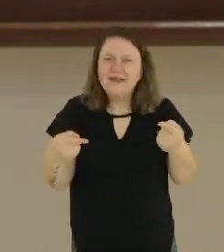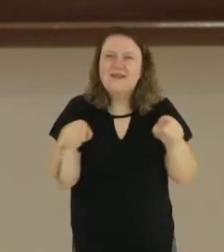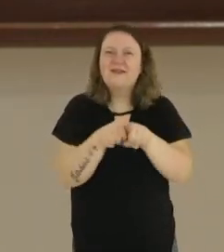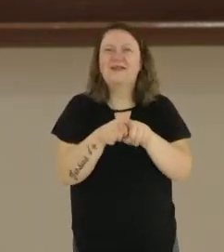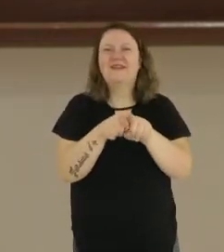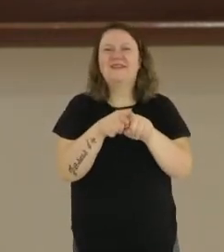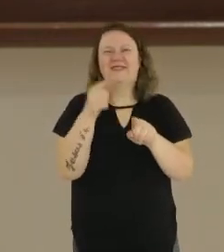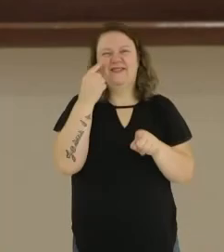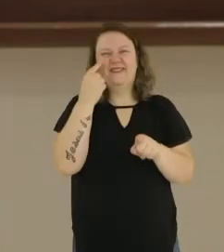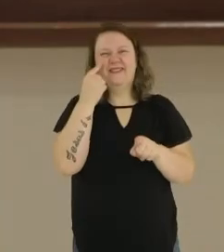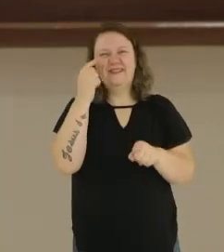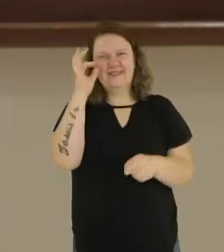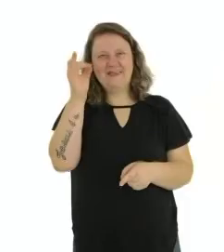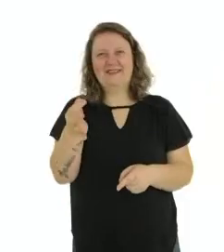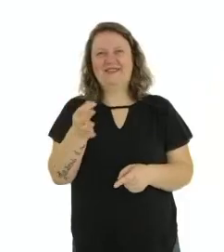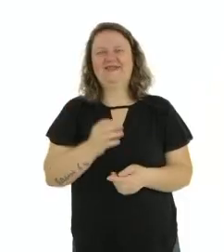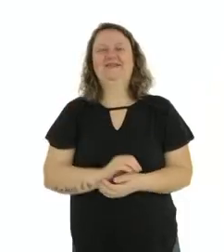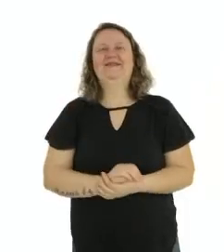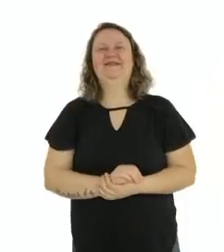está tudo certo.